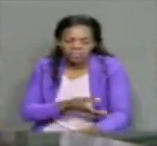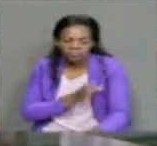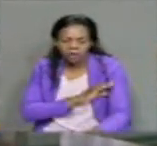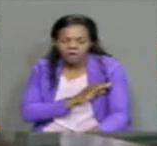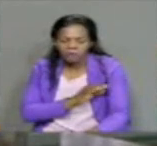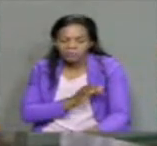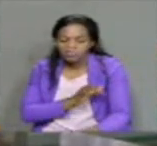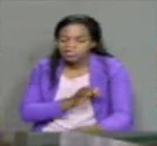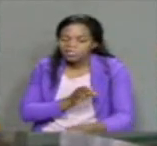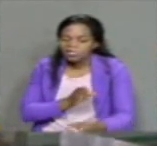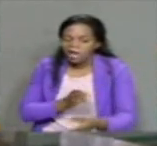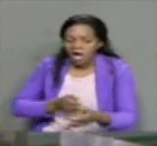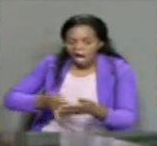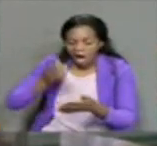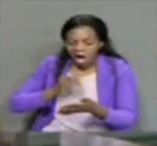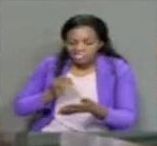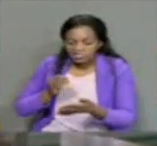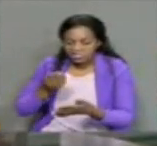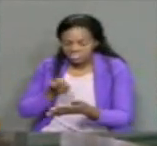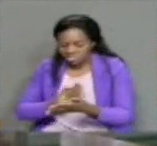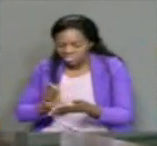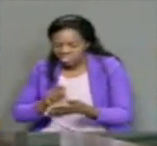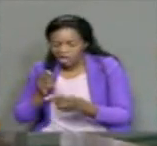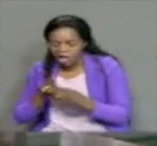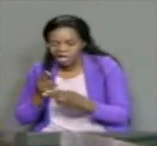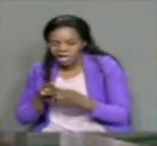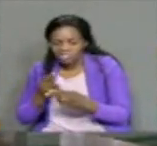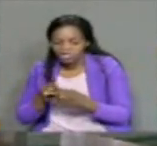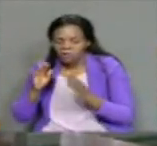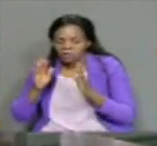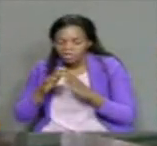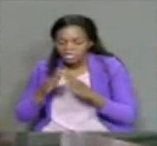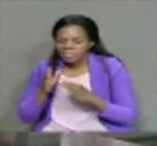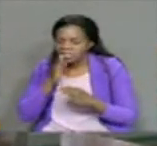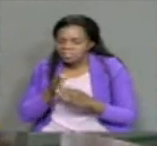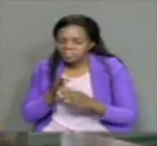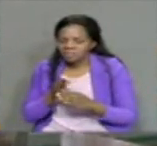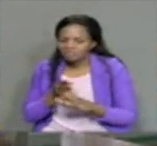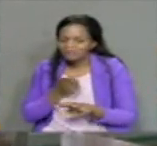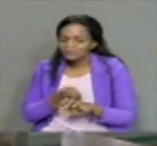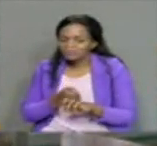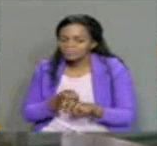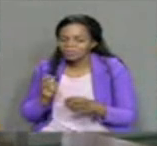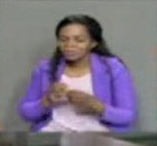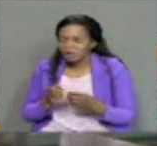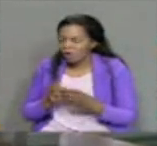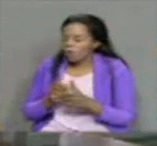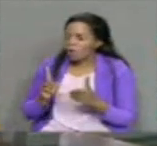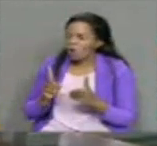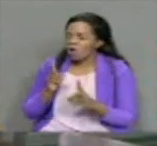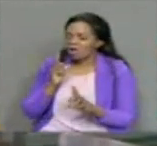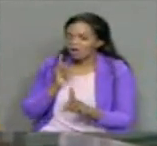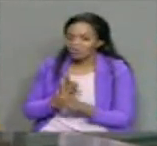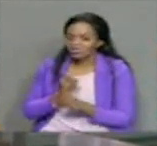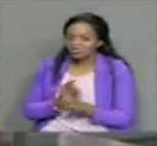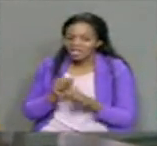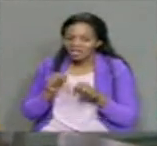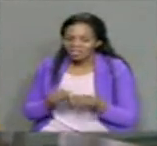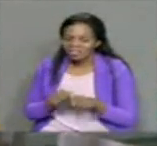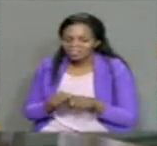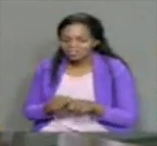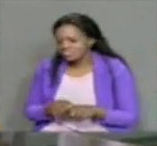sem marcação prévia de alojamento. E surpreendi-me com a lotação que o Ambo teve